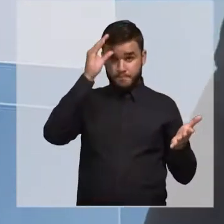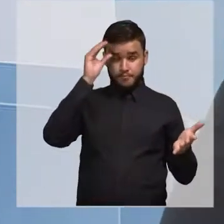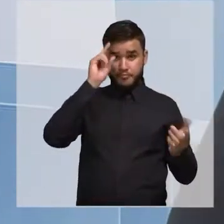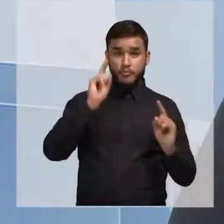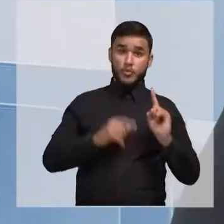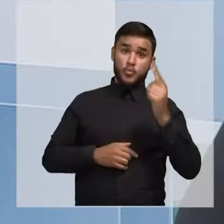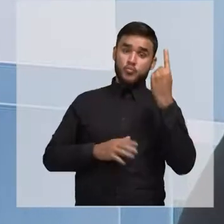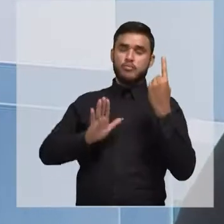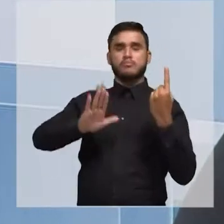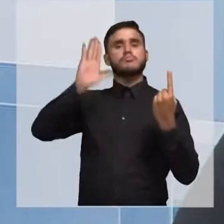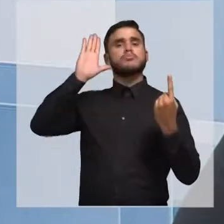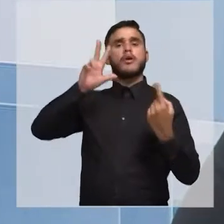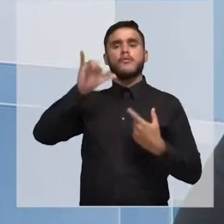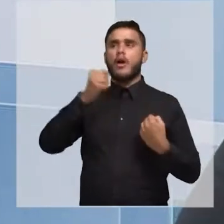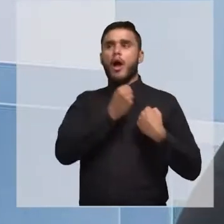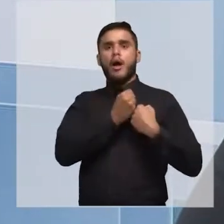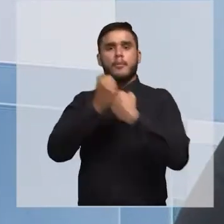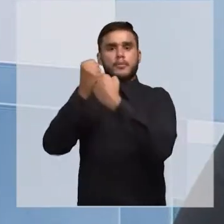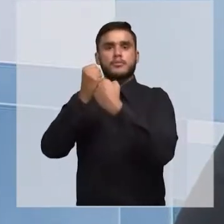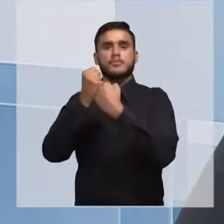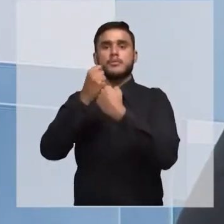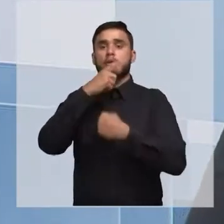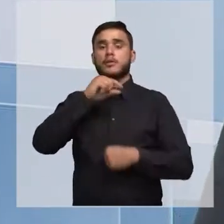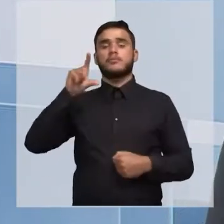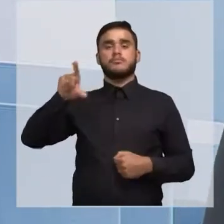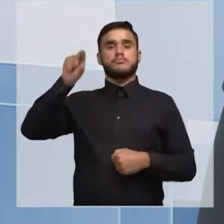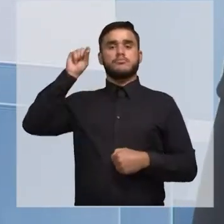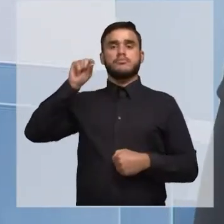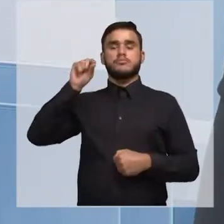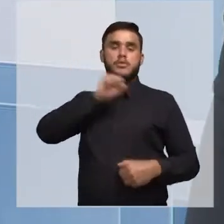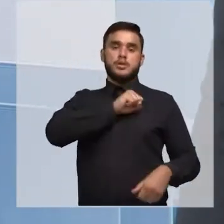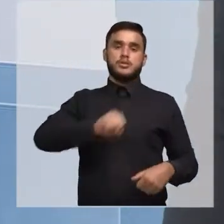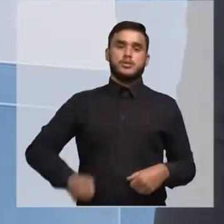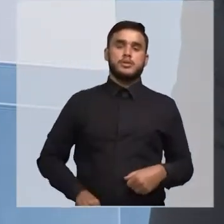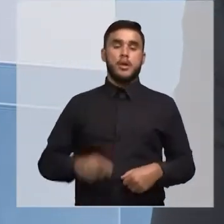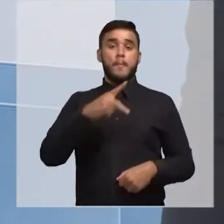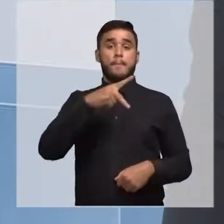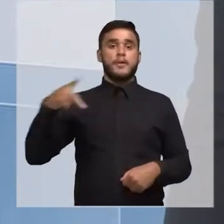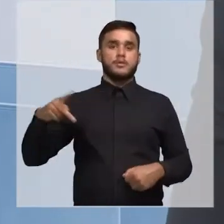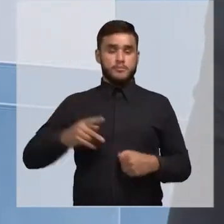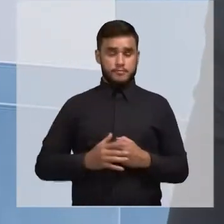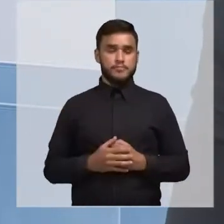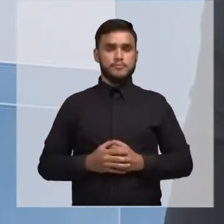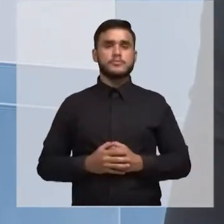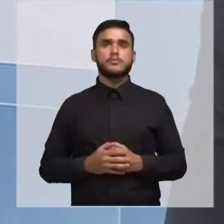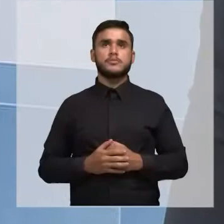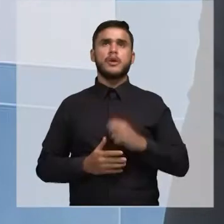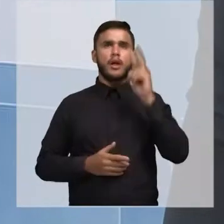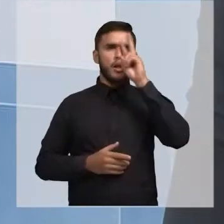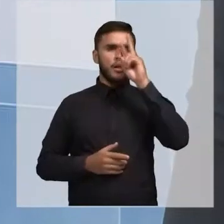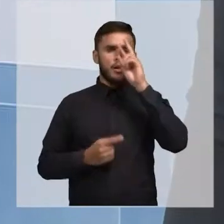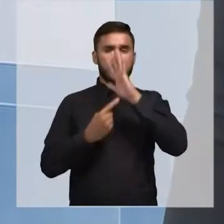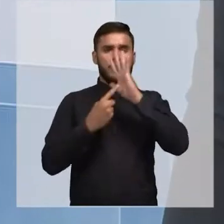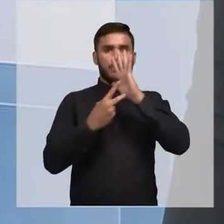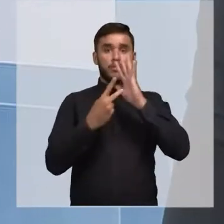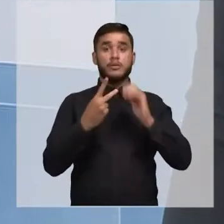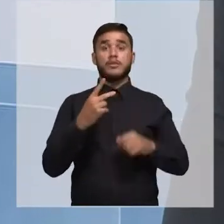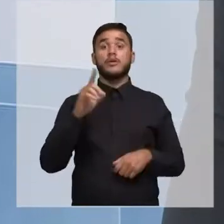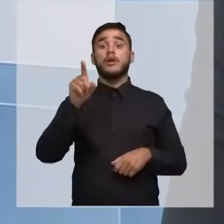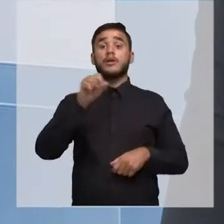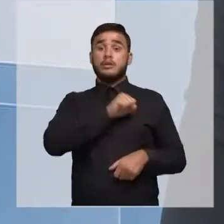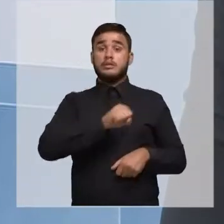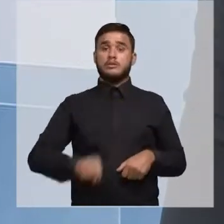que tem a força para eleger um presidente do Senado. Para você ter ideia, só teve 2 vezes em que um senador no Ceará foi